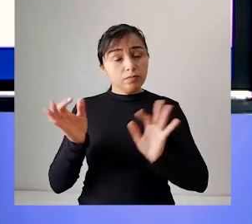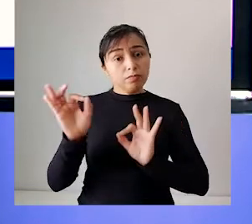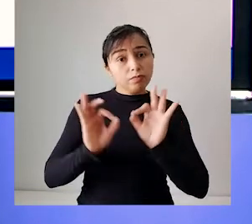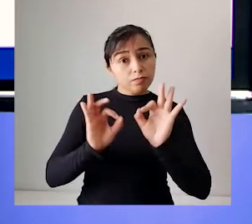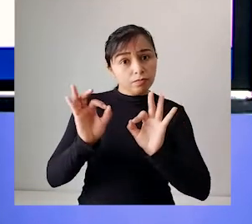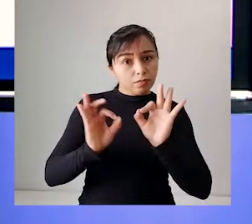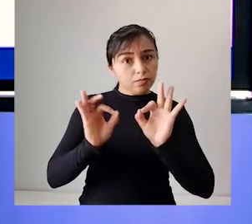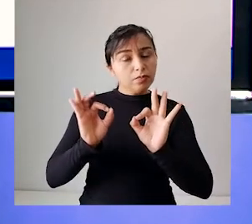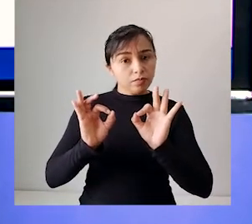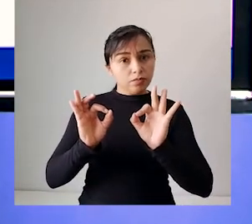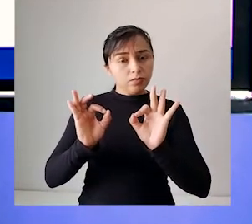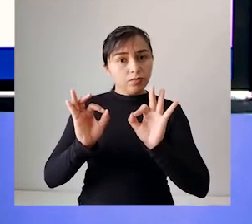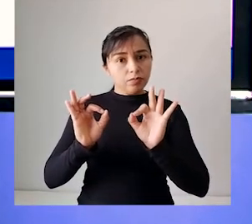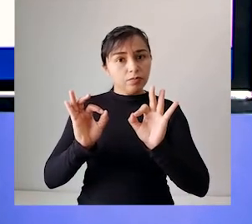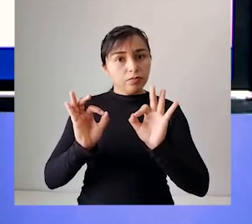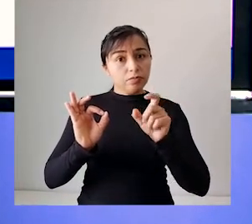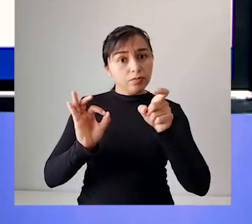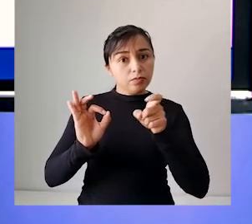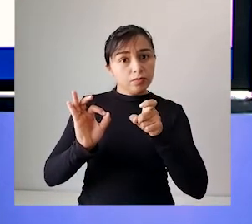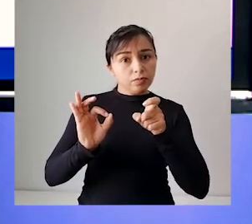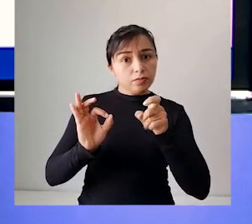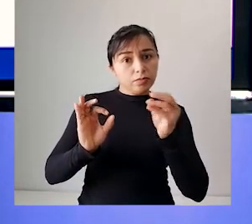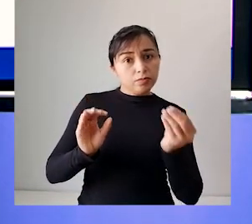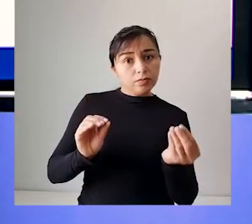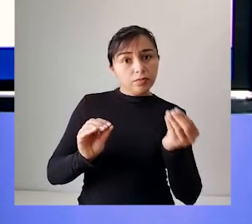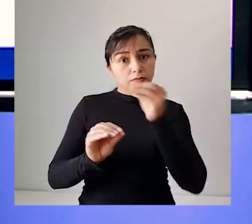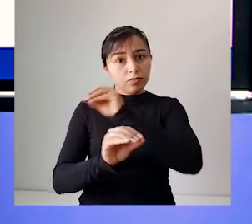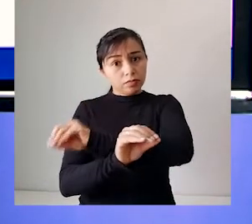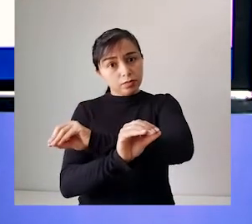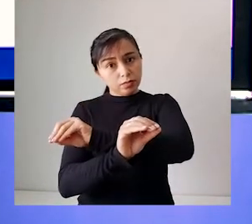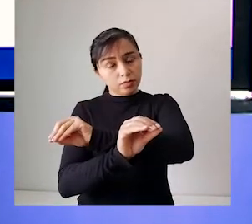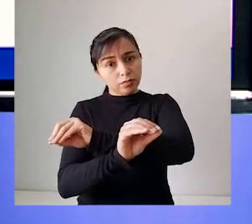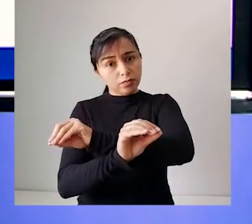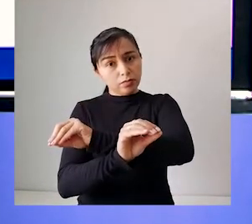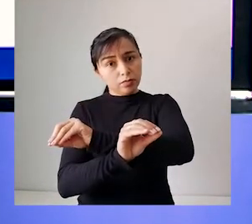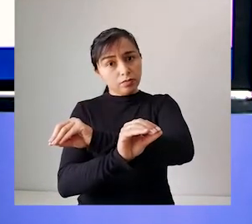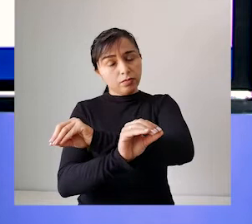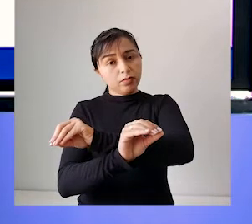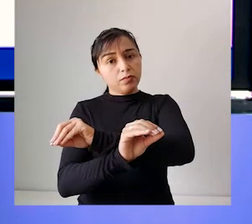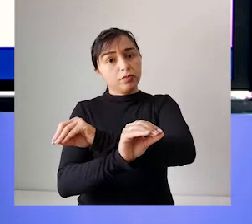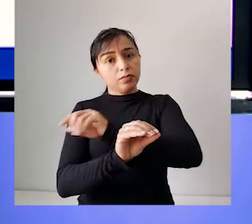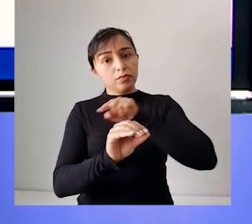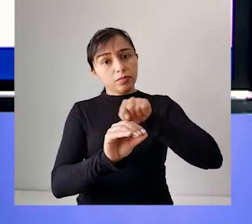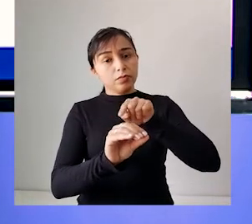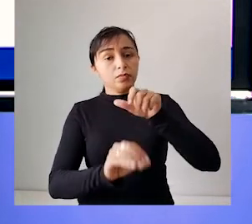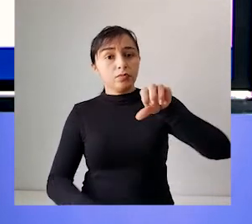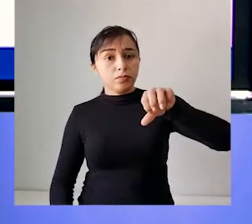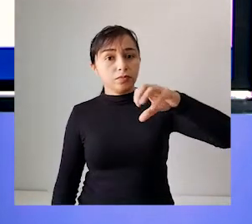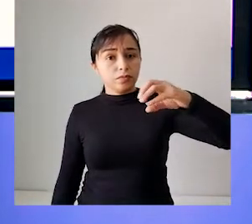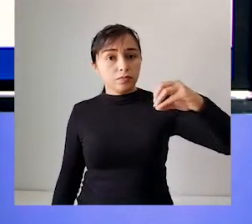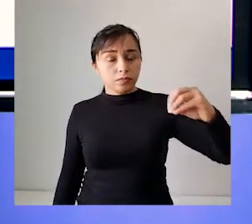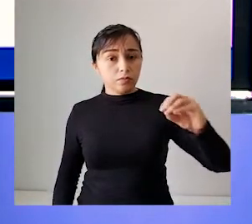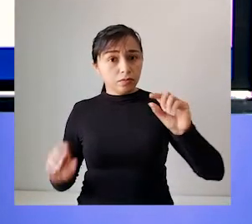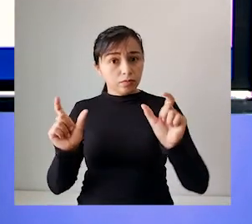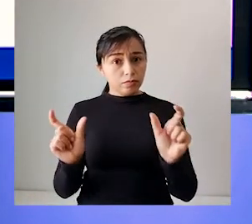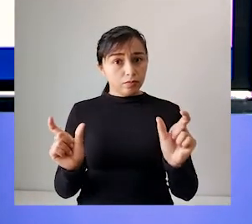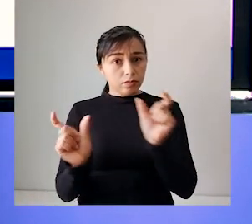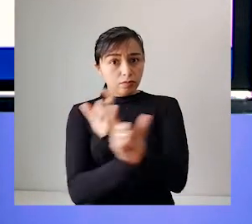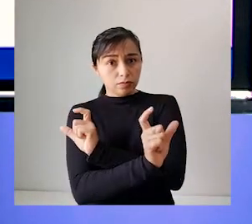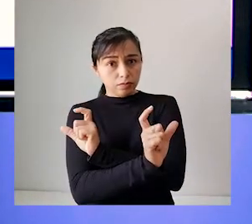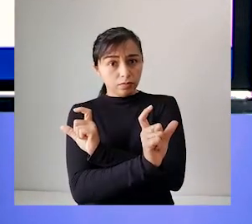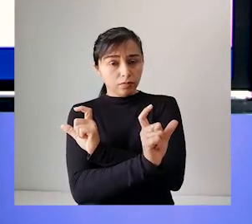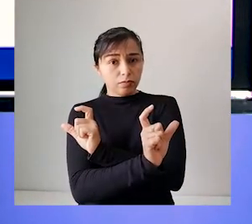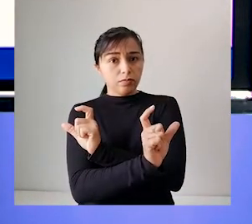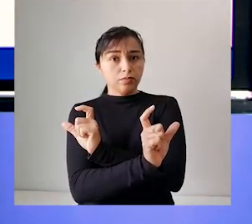aproveitar para passar esse x isolado aqui para esse lado e esse 900 ele